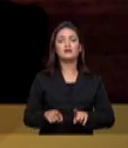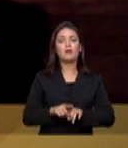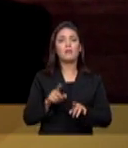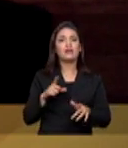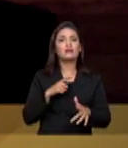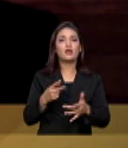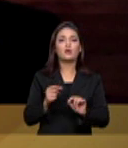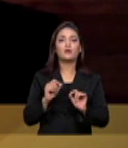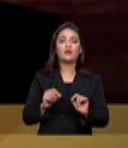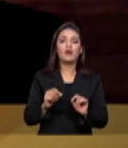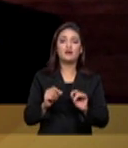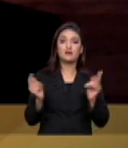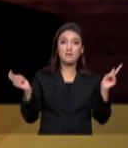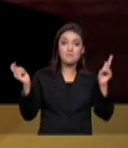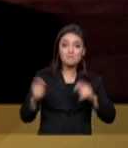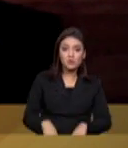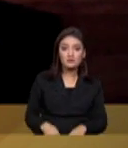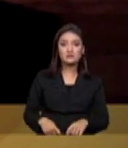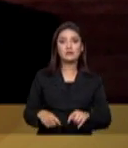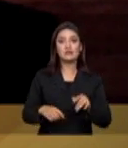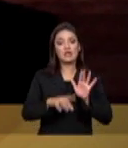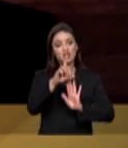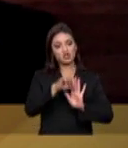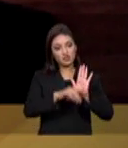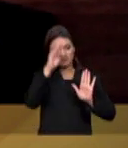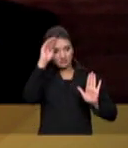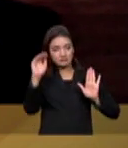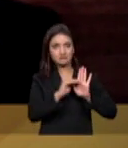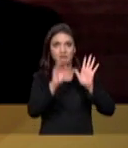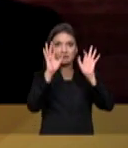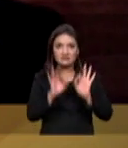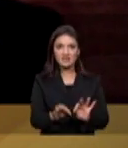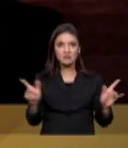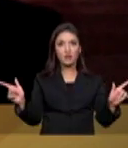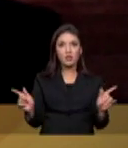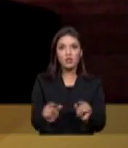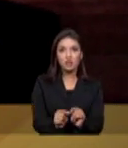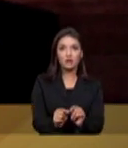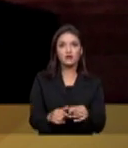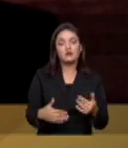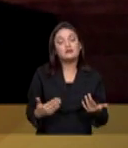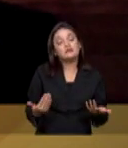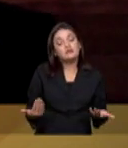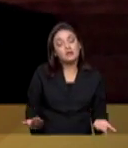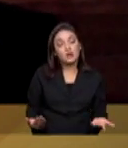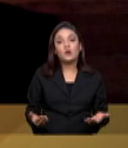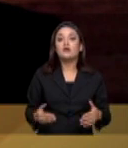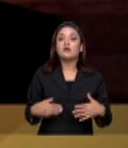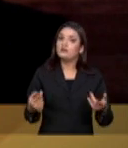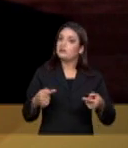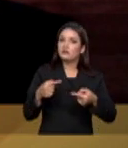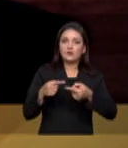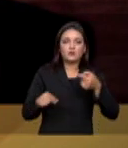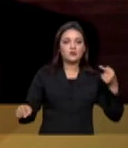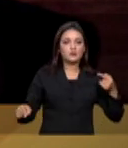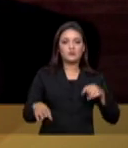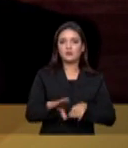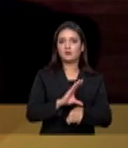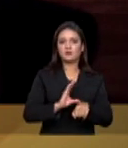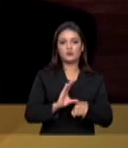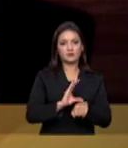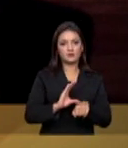cuidar efetivação do direito à posse dos rins o que não se coaduna com a ordenação